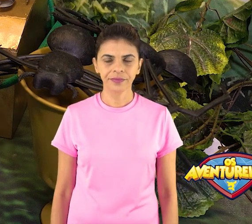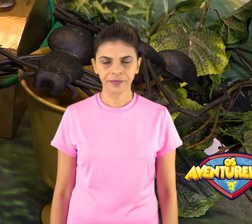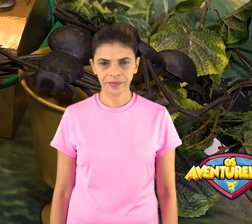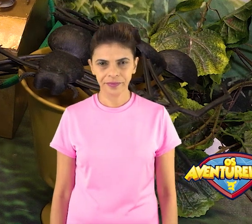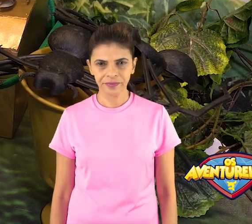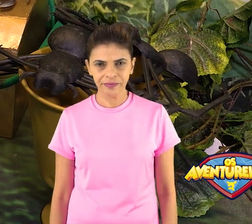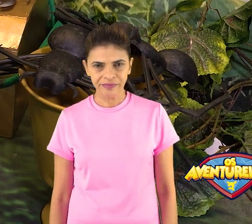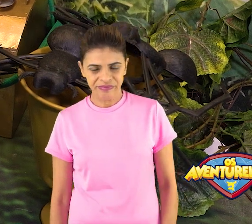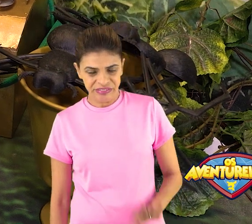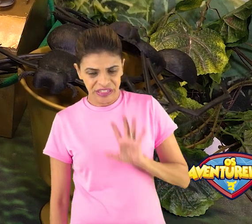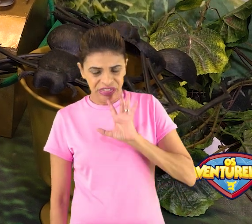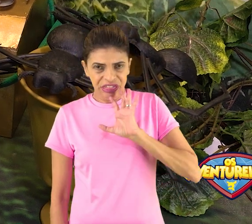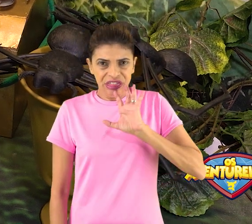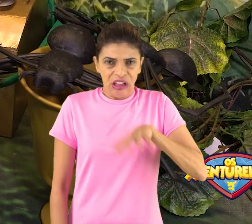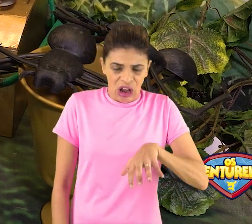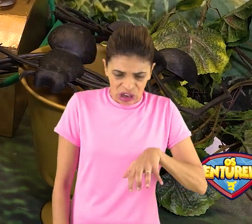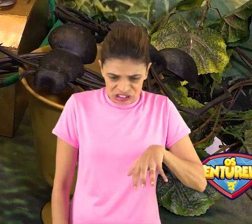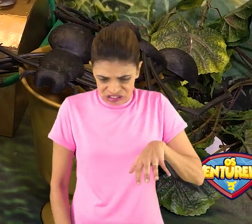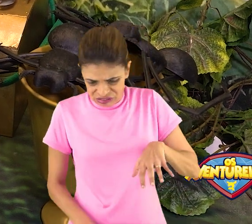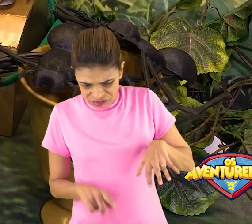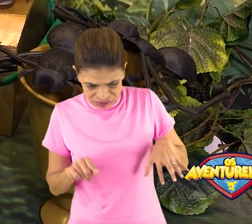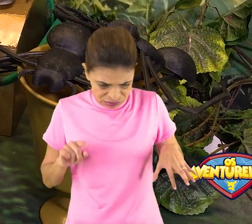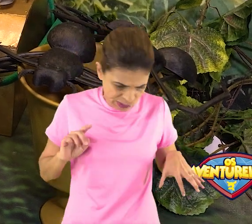Ai, que nojo!